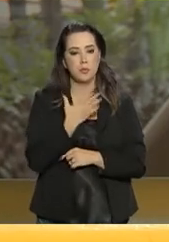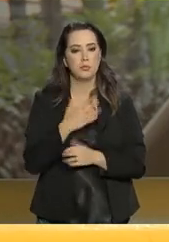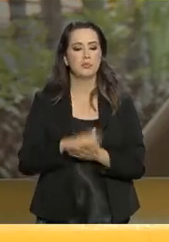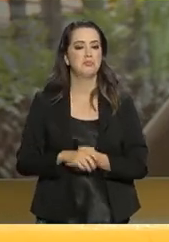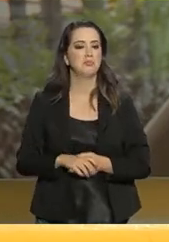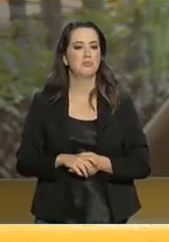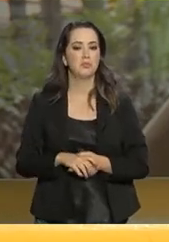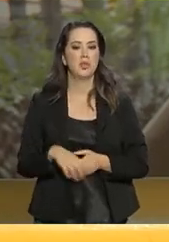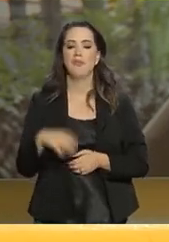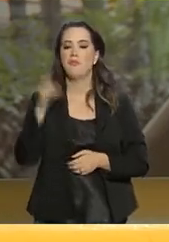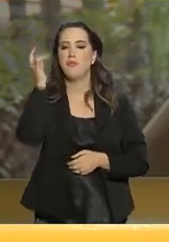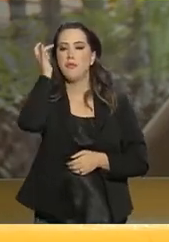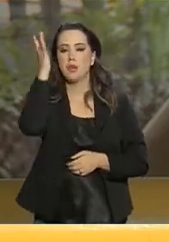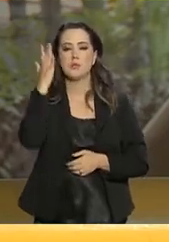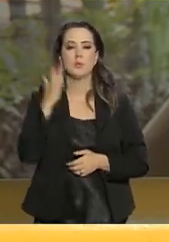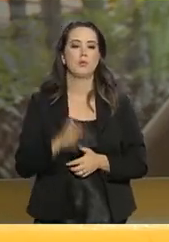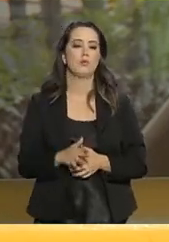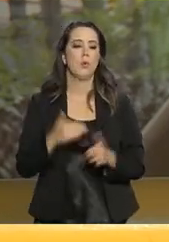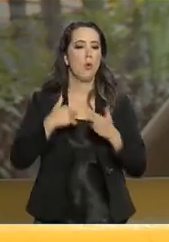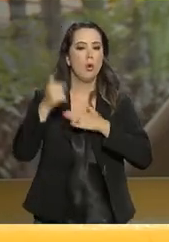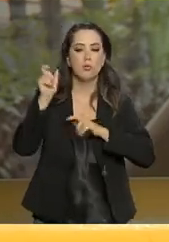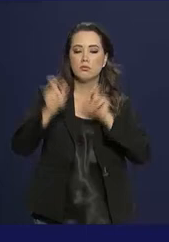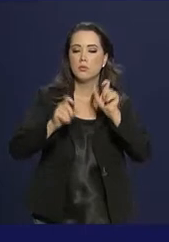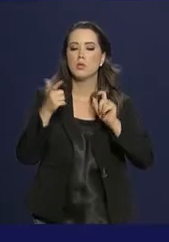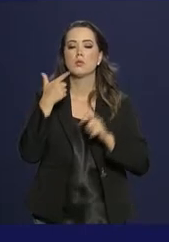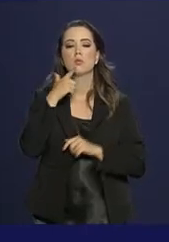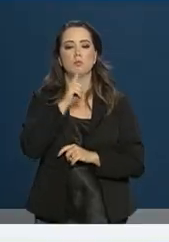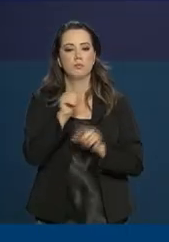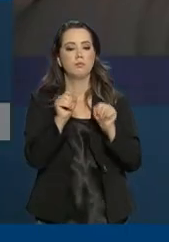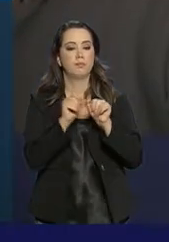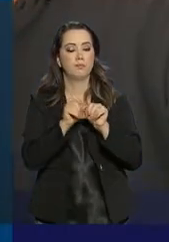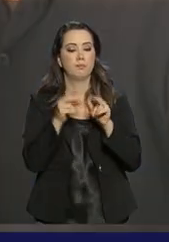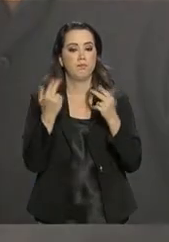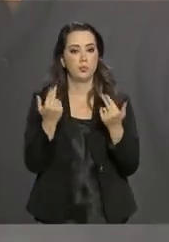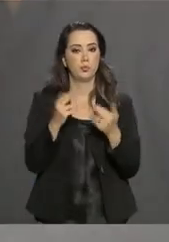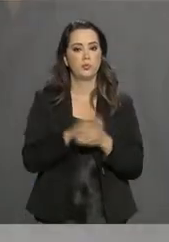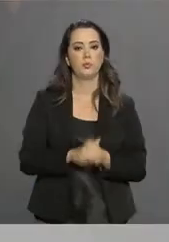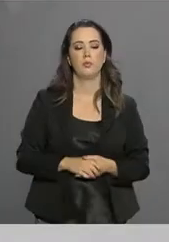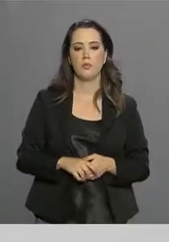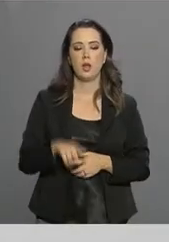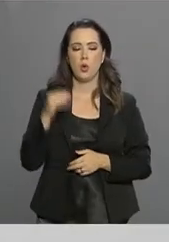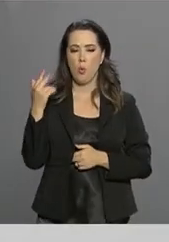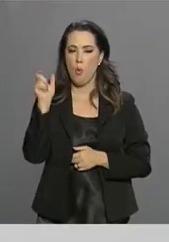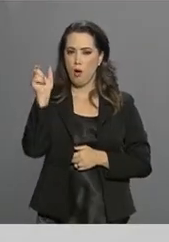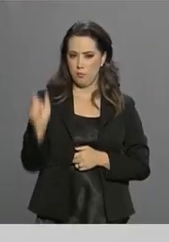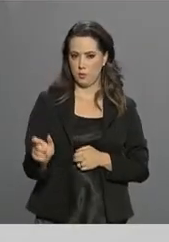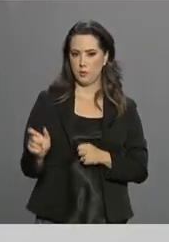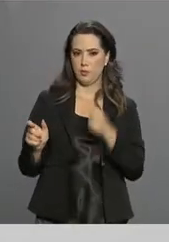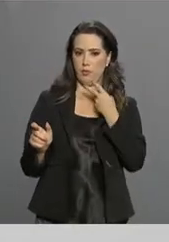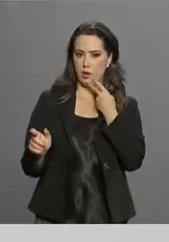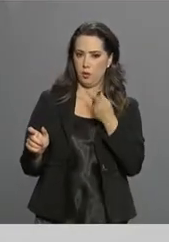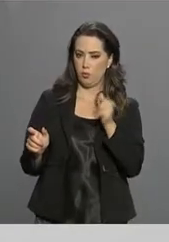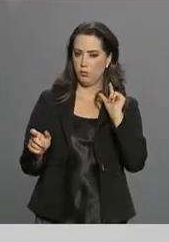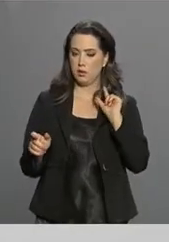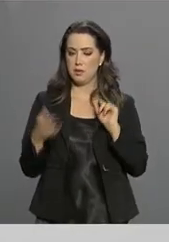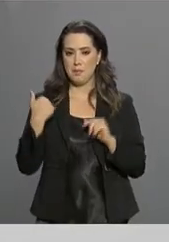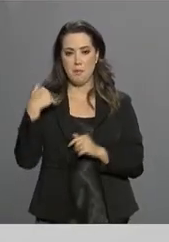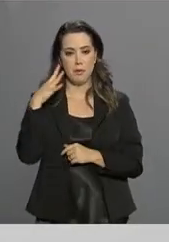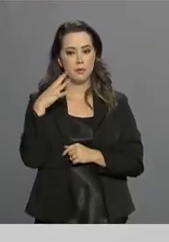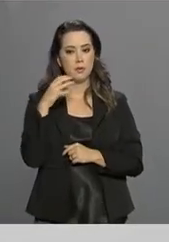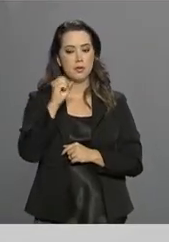bem fácil mesmo qualquer pessoa consegue assim como a charles mais de 80 mil pessoas foram qualificadas